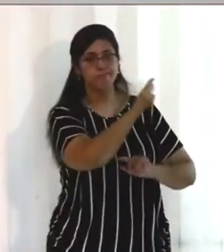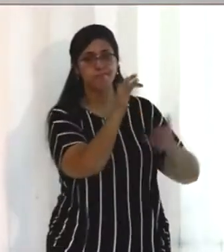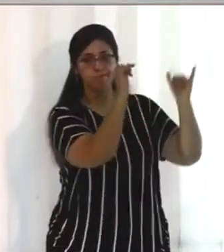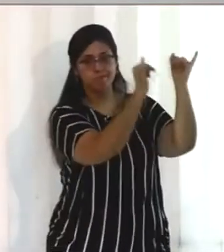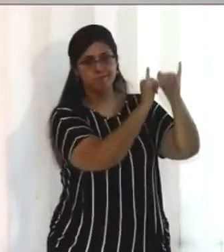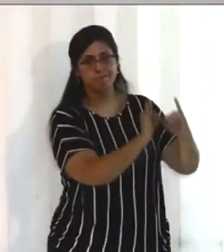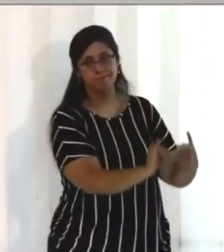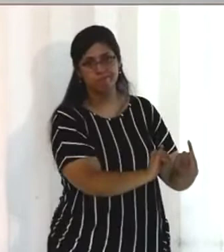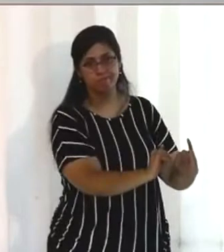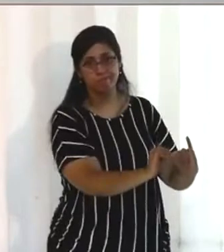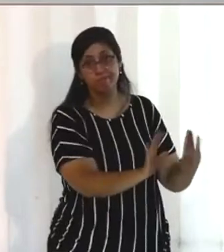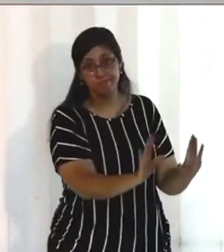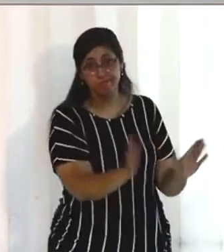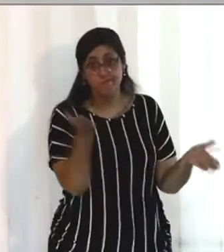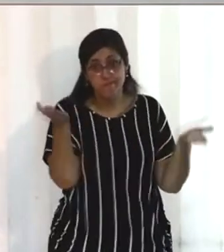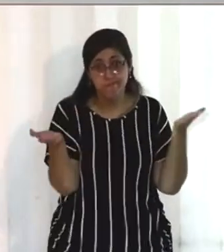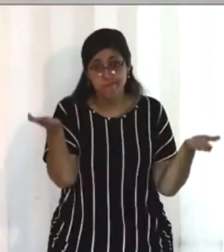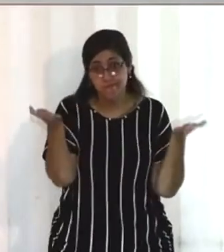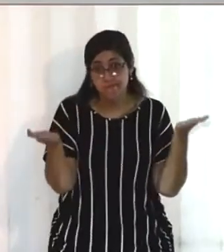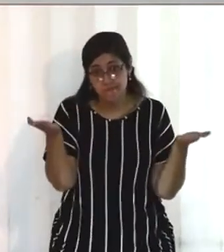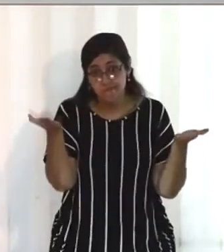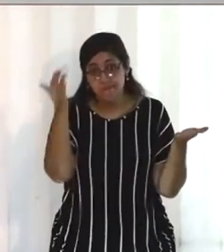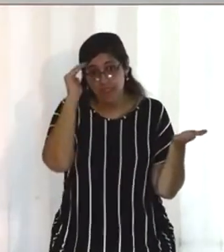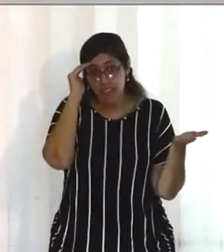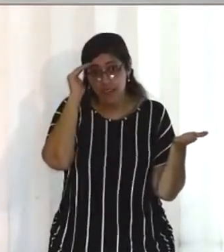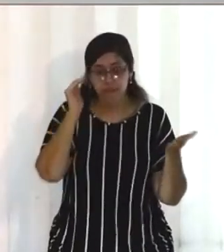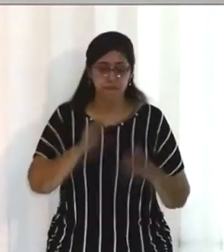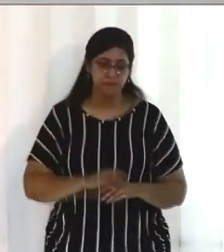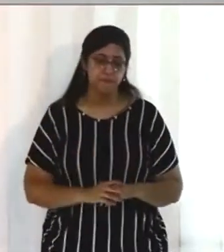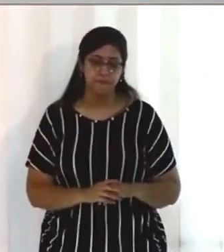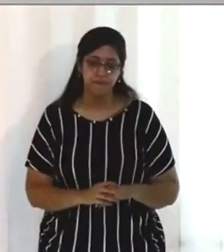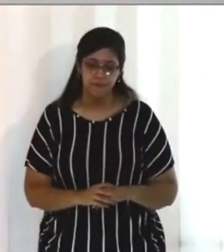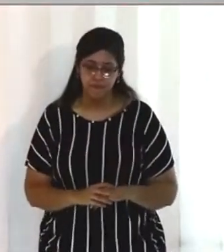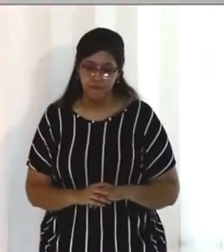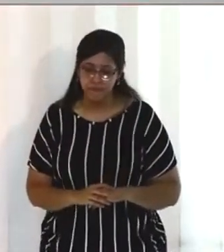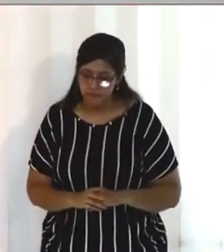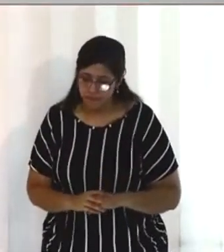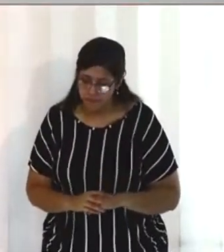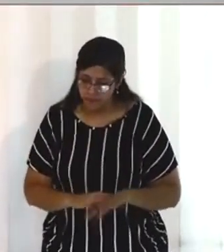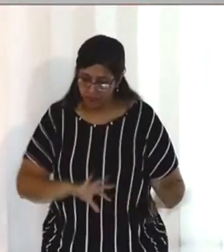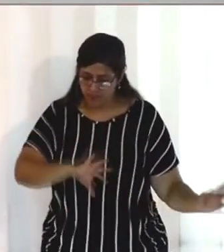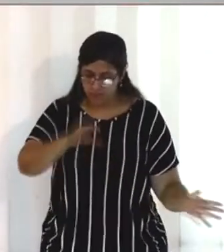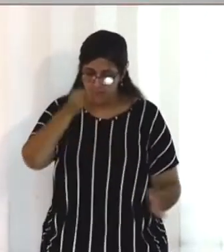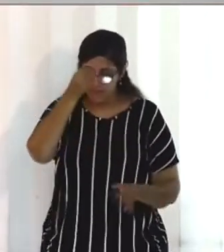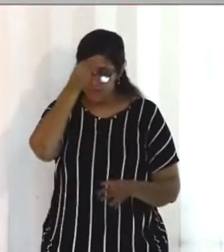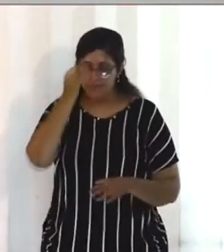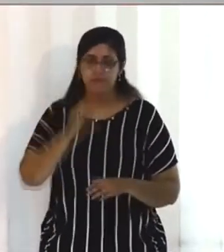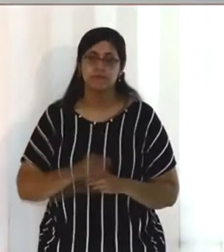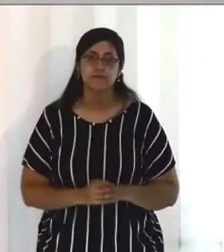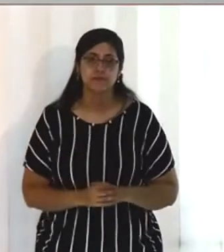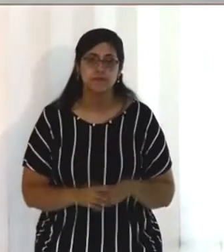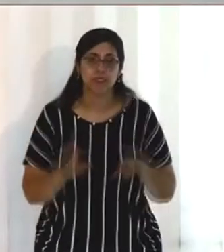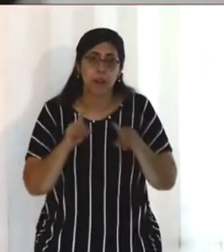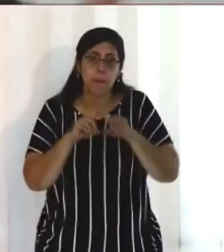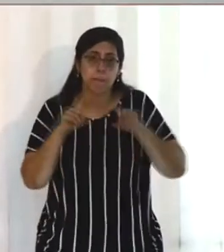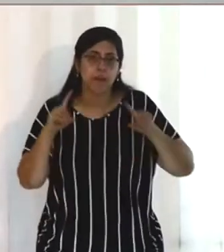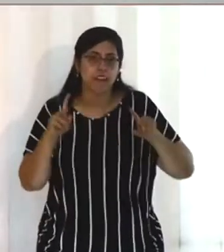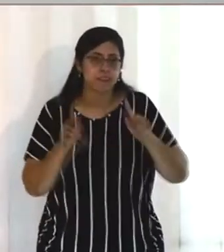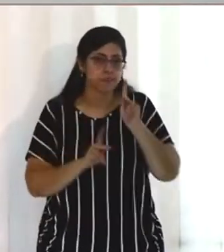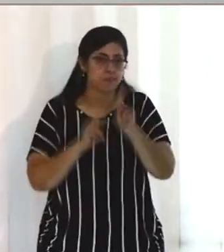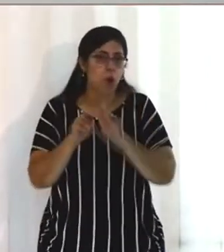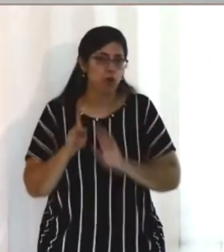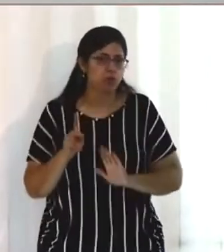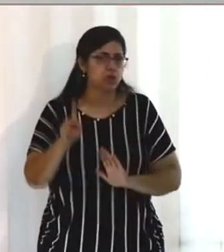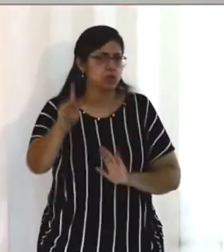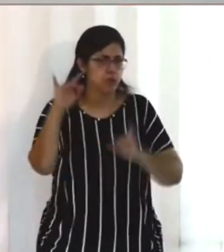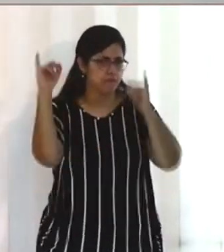bem, parece que não, né? Pelas Escrituras. No entanto, os povos continuam criando os seus